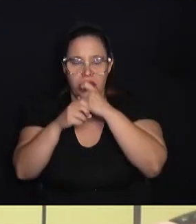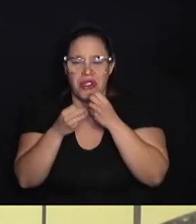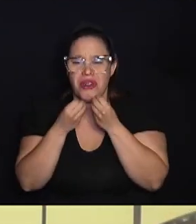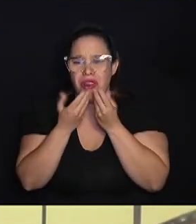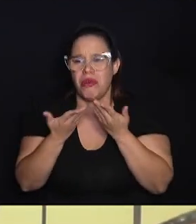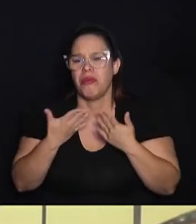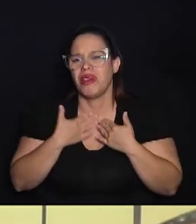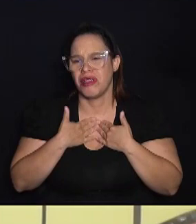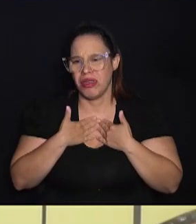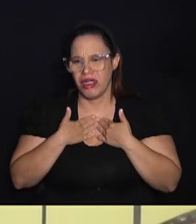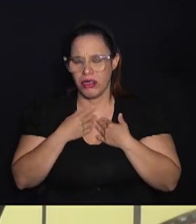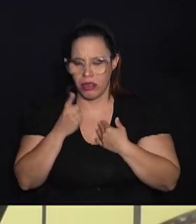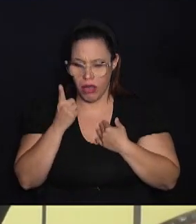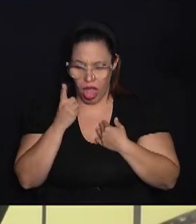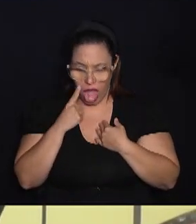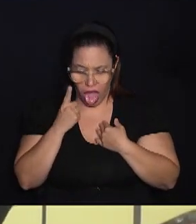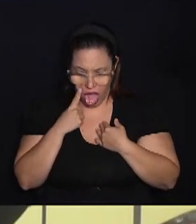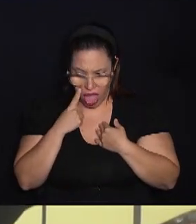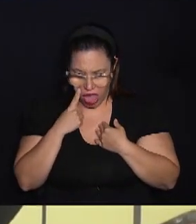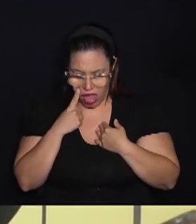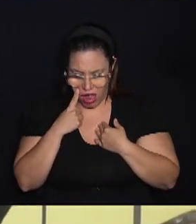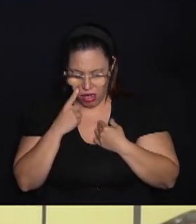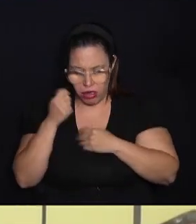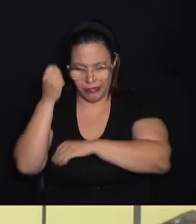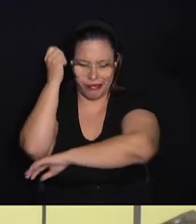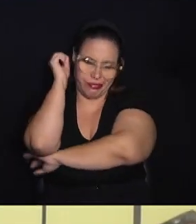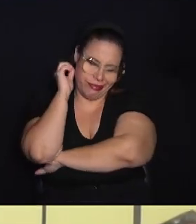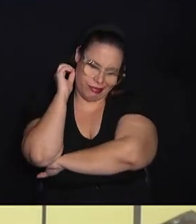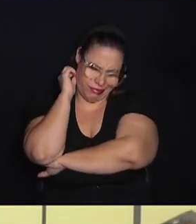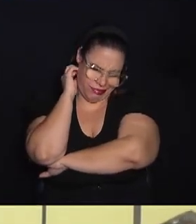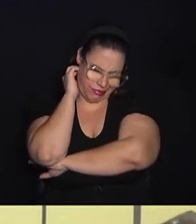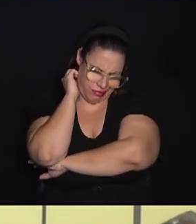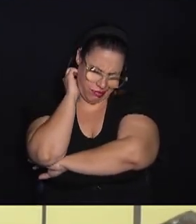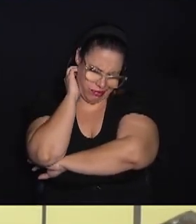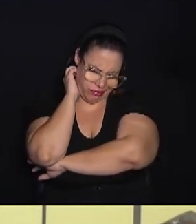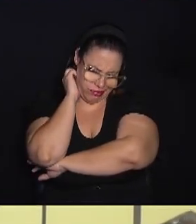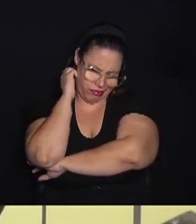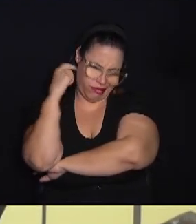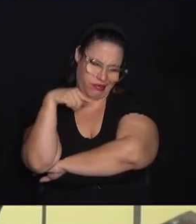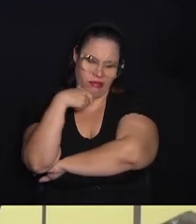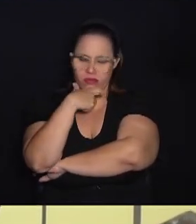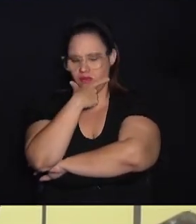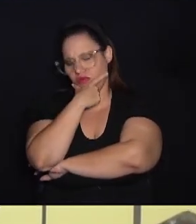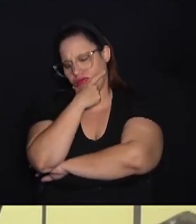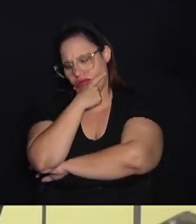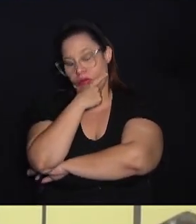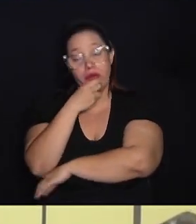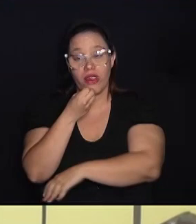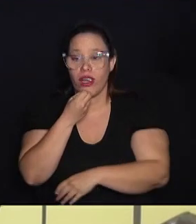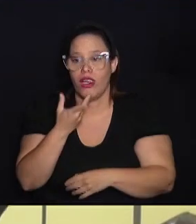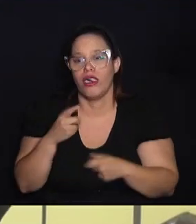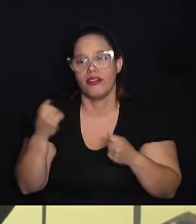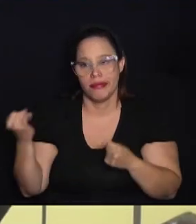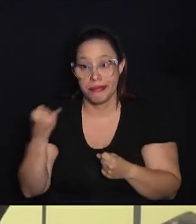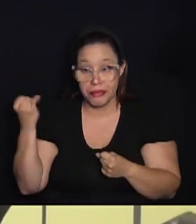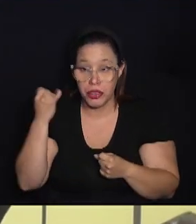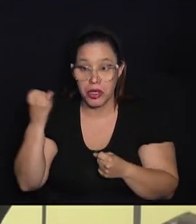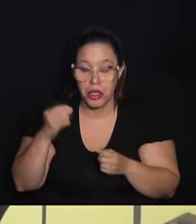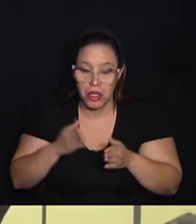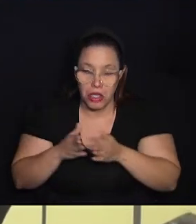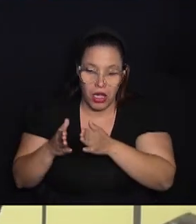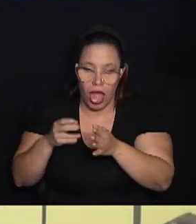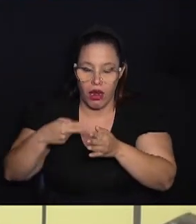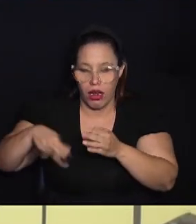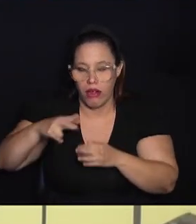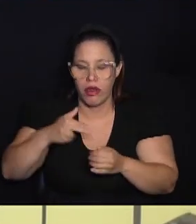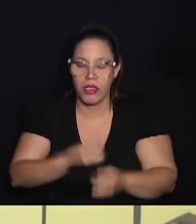e olhar para isso se dar conta disso enquanto você tá praticando é uma ferramenta importantíssima para levar paraa vida porque isso muda as decisões que a gente